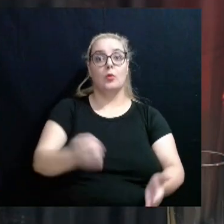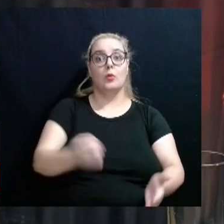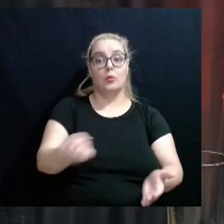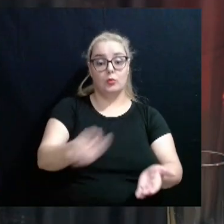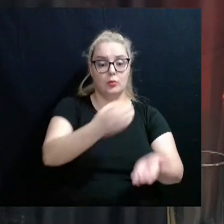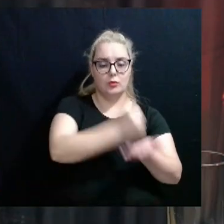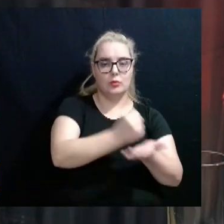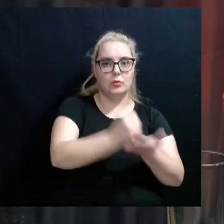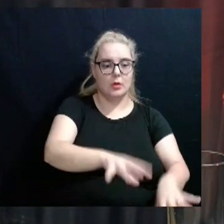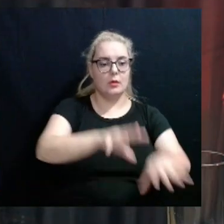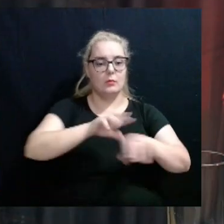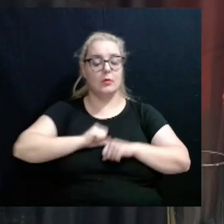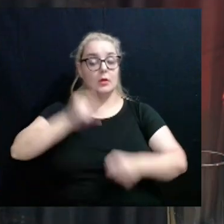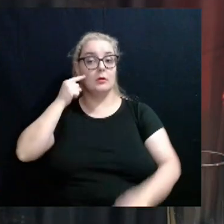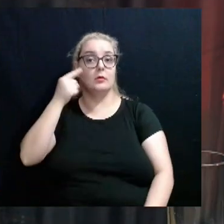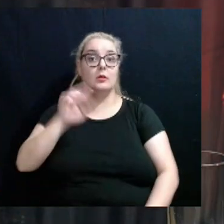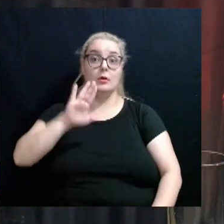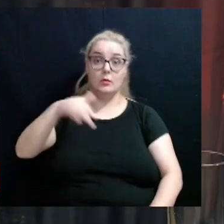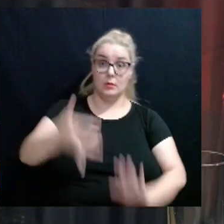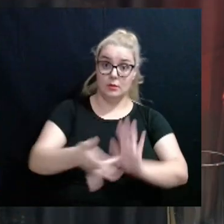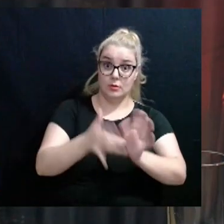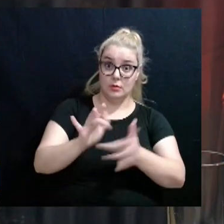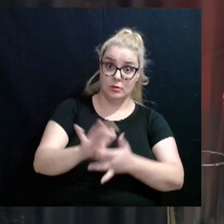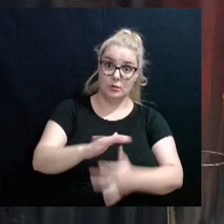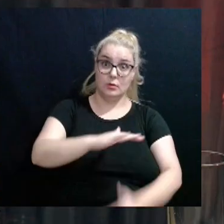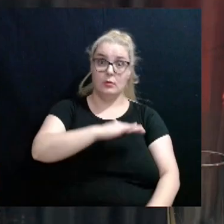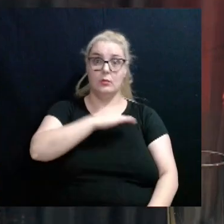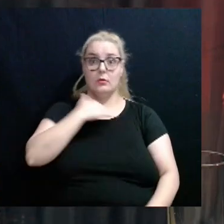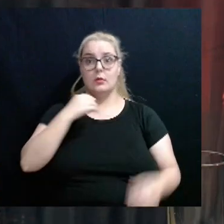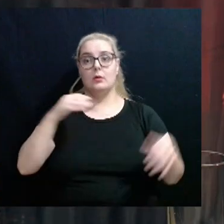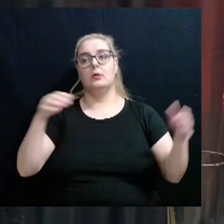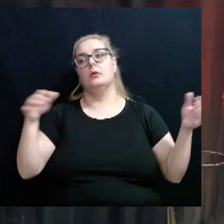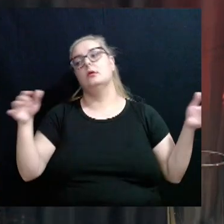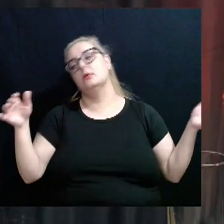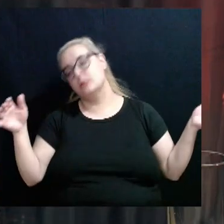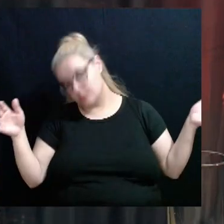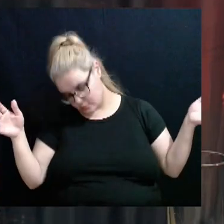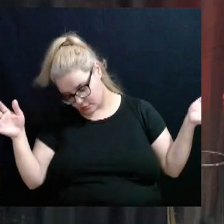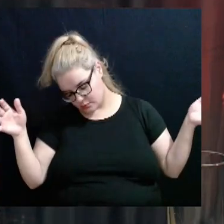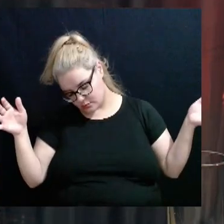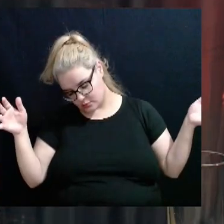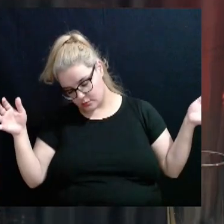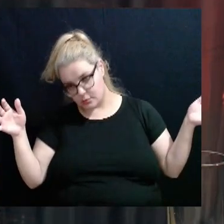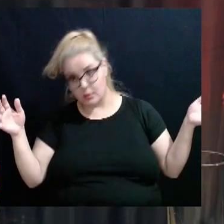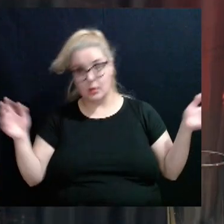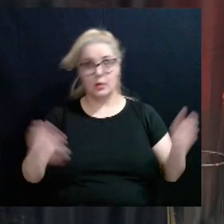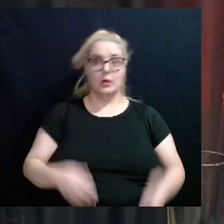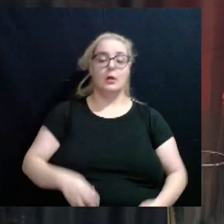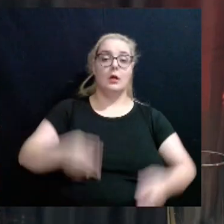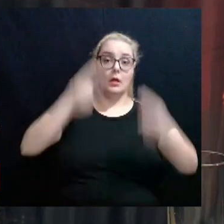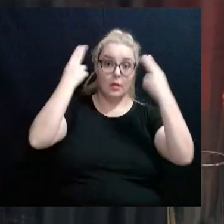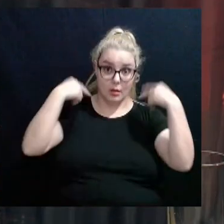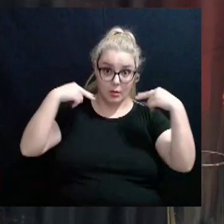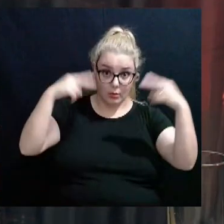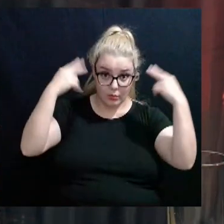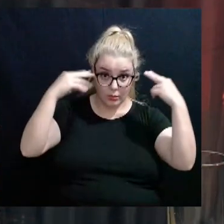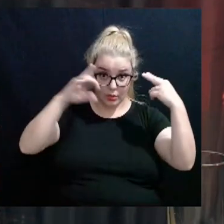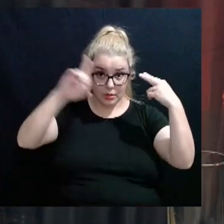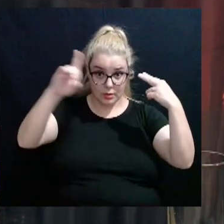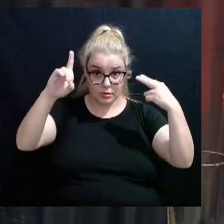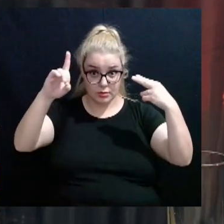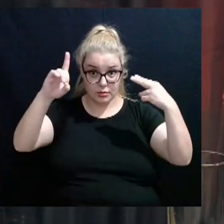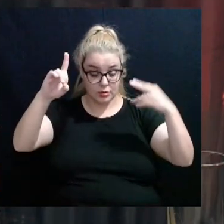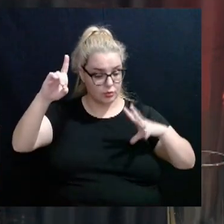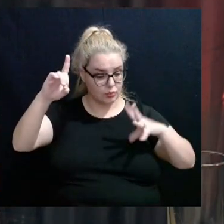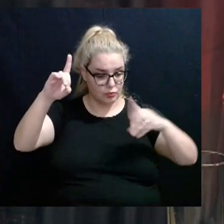Jesus morre, ele é visto como o Cordeiro de Deus que tira o pecado do mundo. Então, quando o sangue